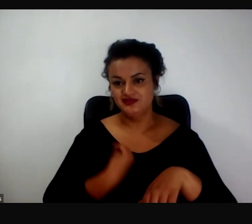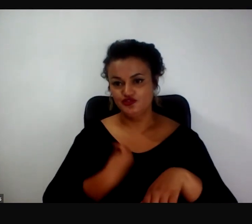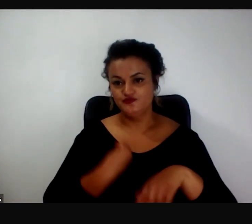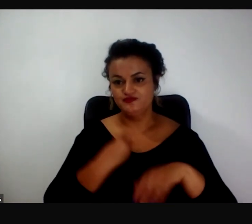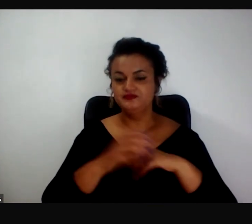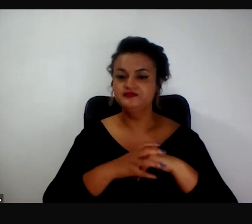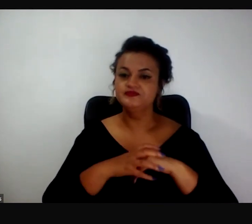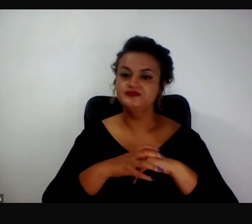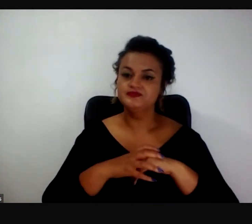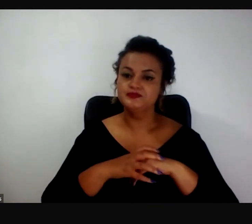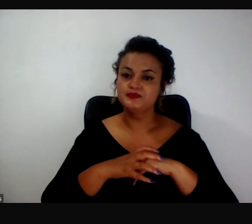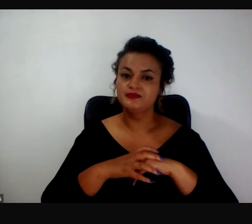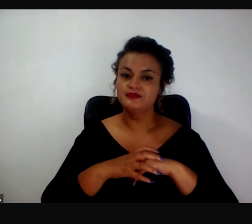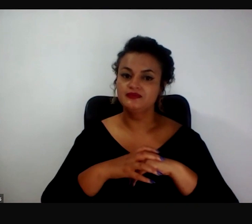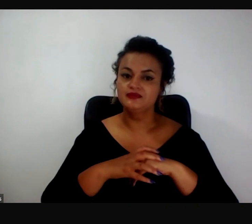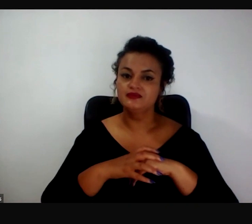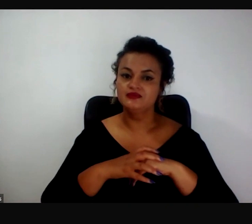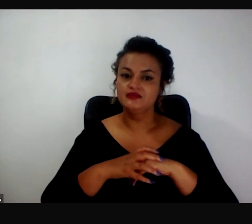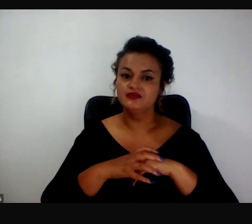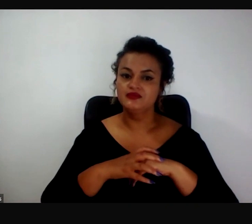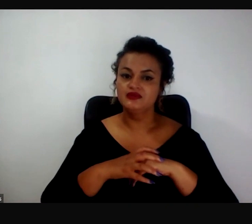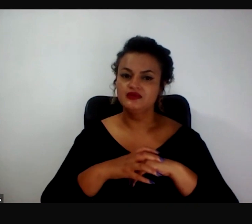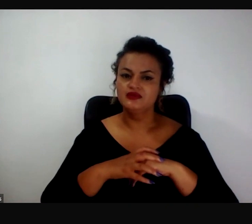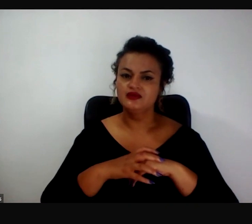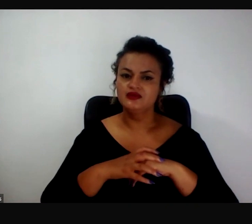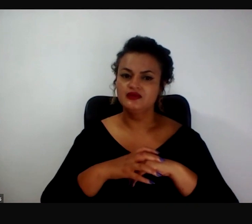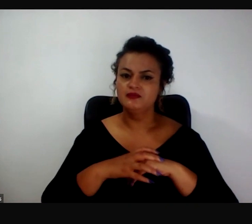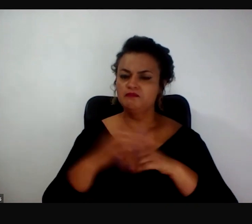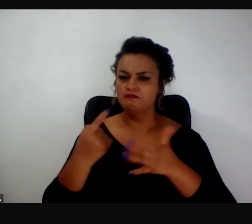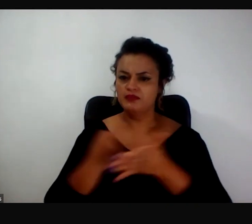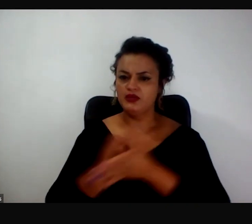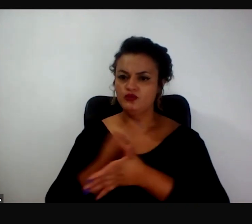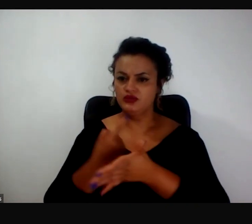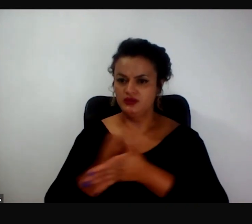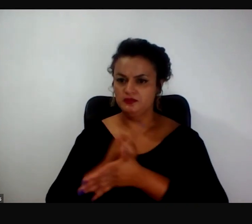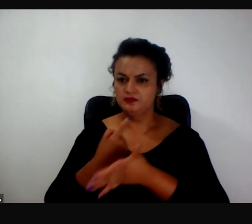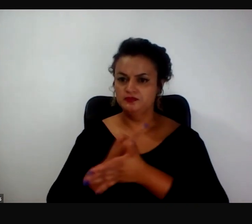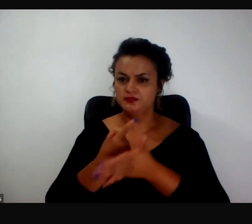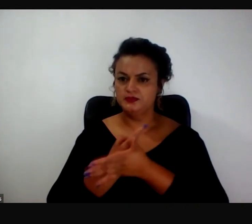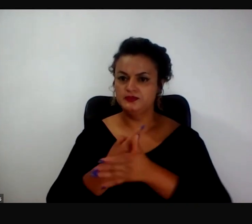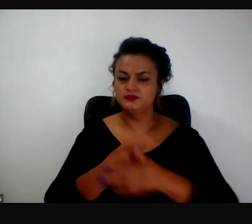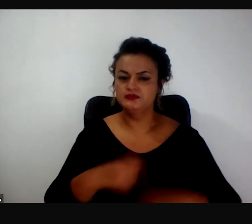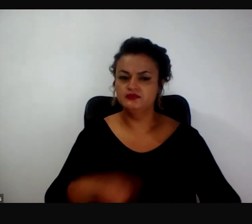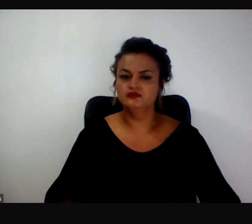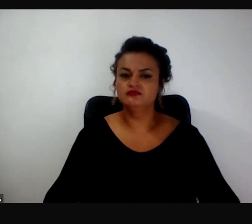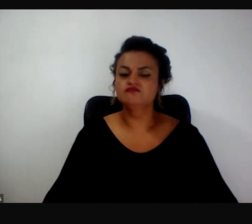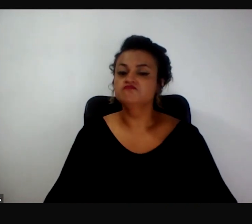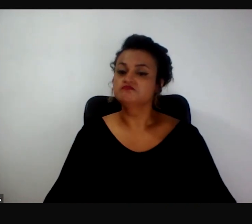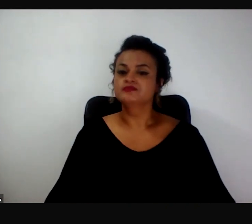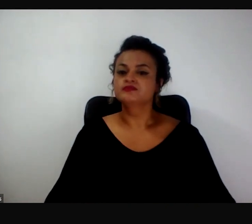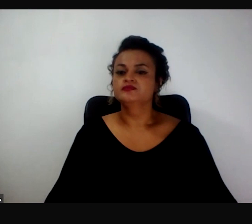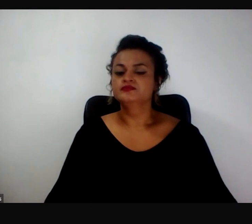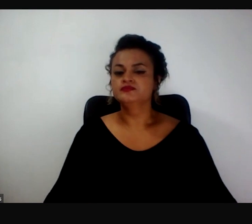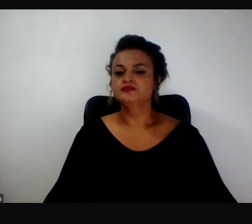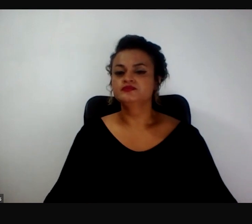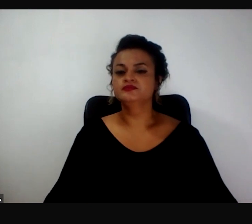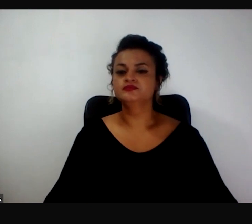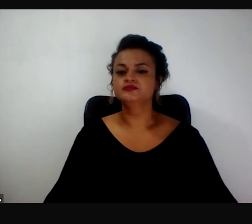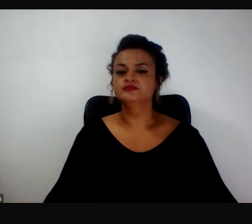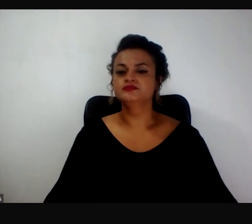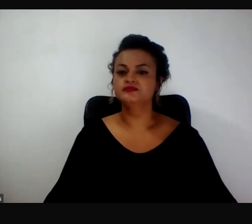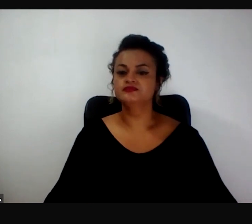tribunais. Bom, acho que tem algumas perguntas, então podemos já